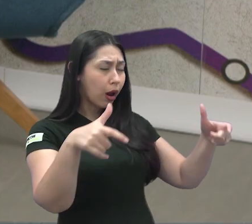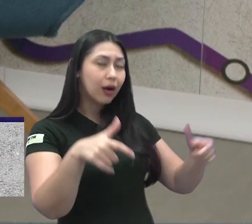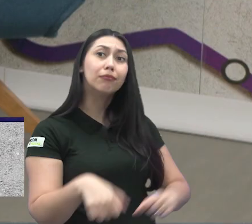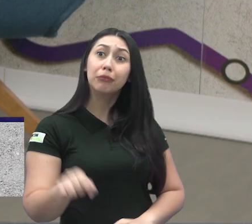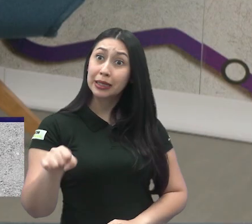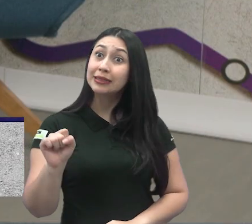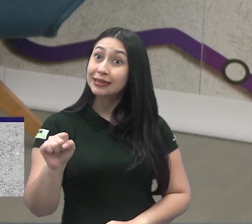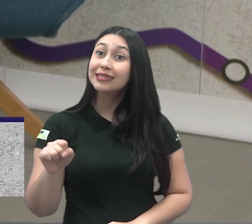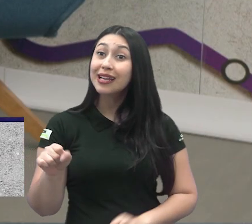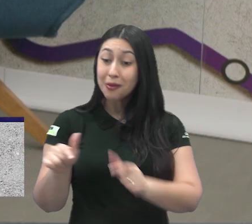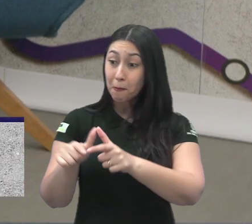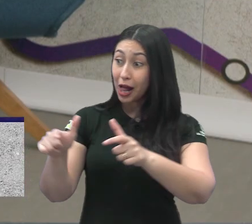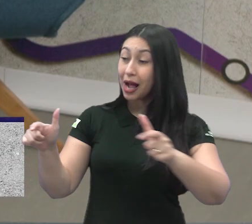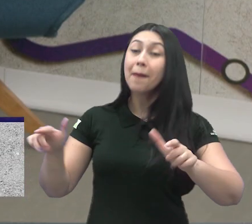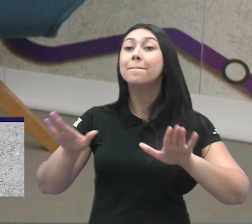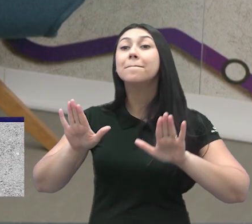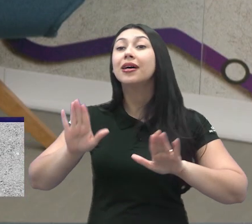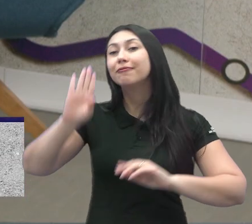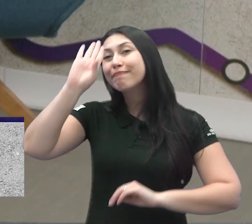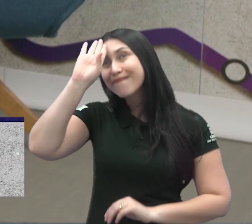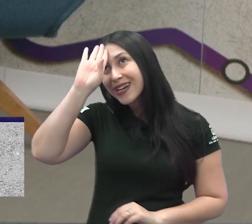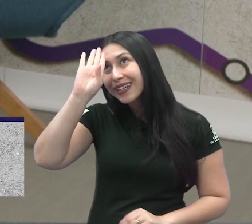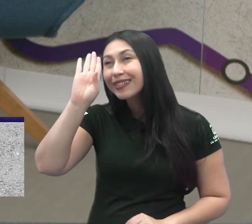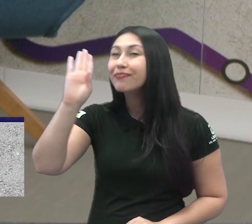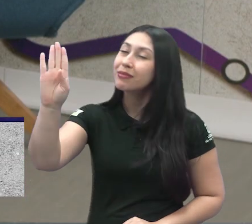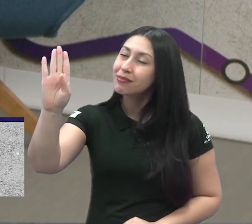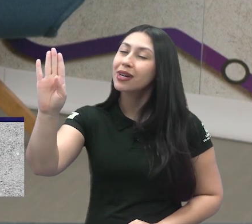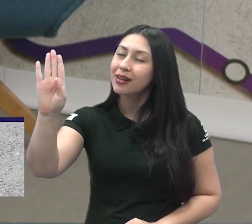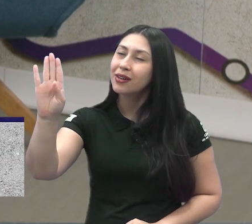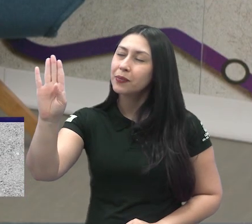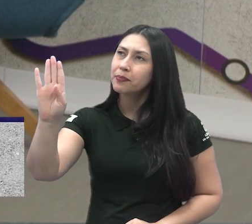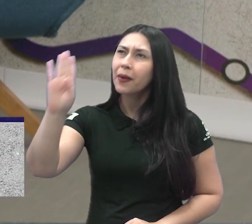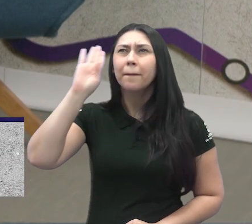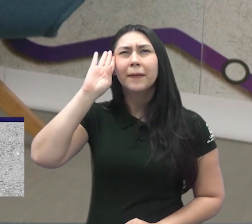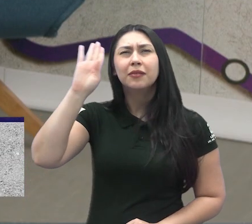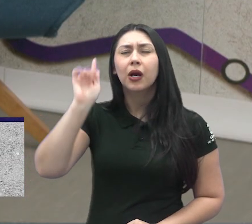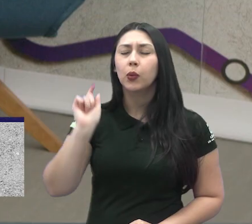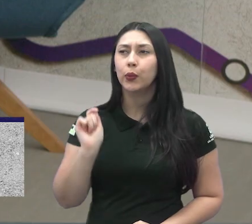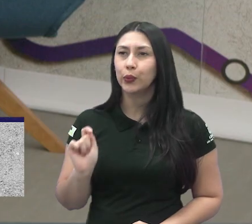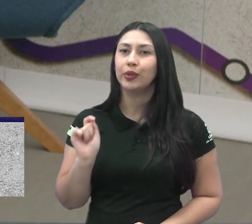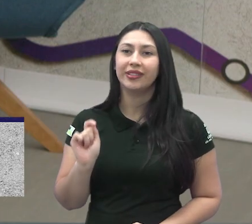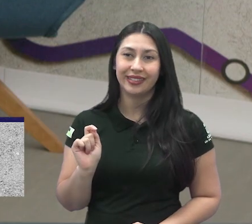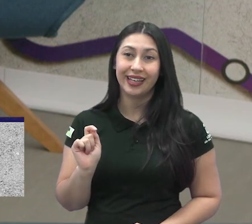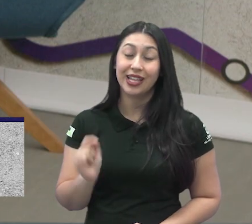bem abrangente. Mas a principal, eu falo que o principal